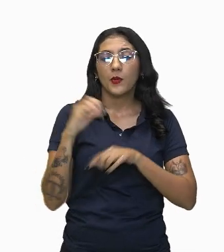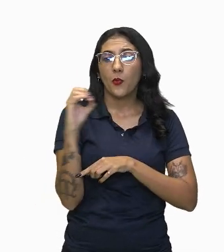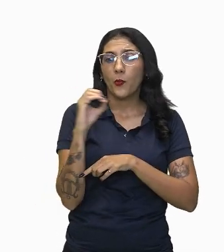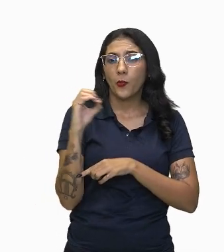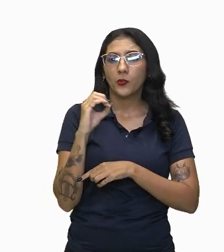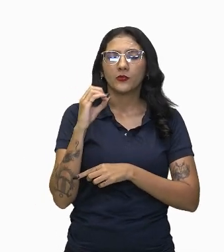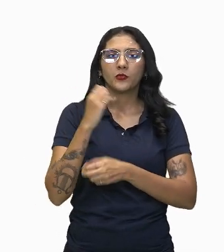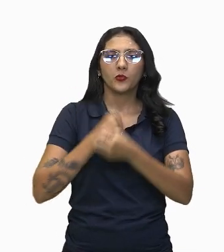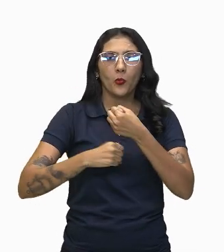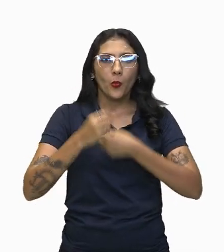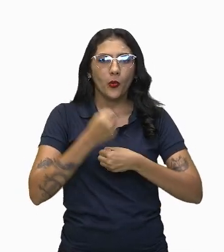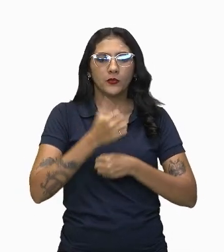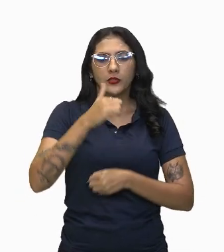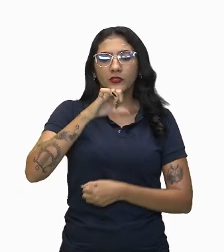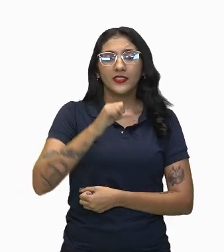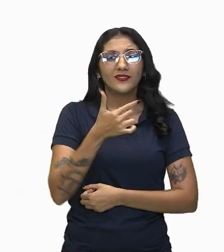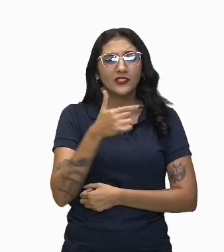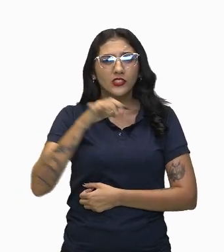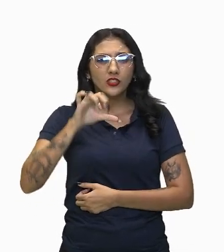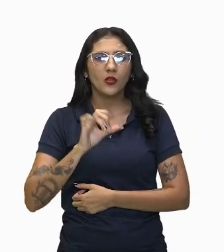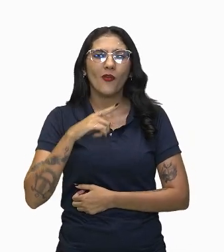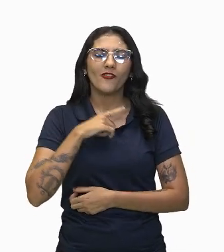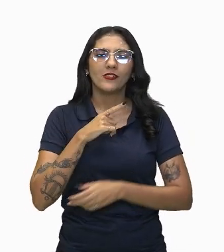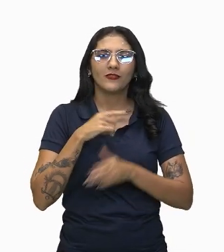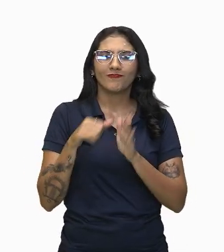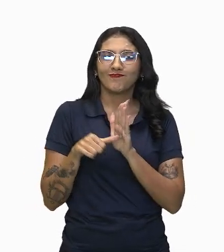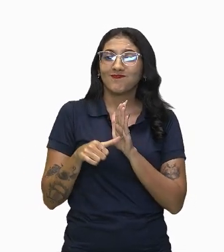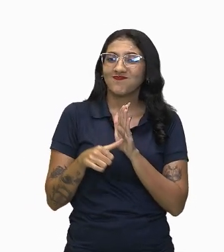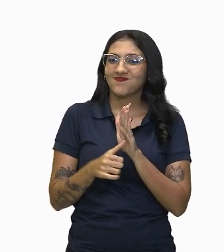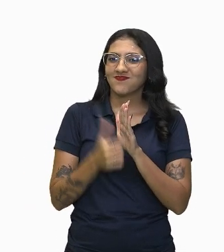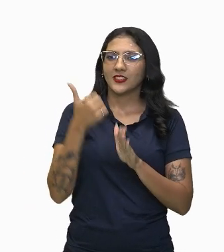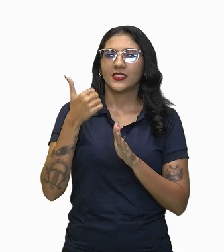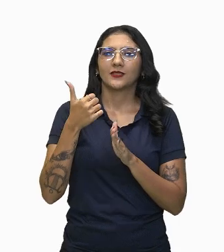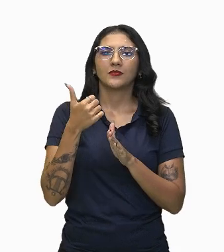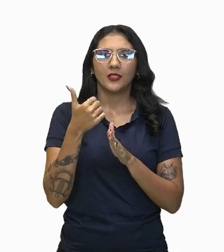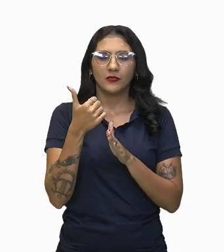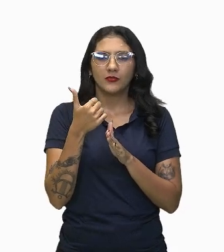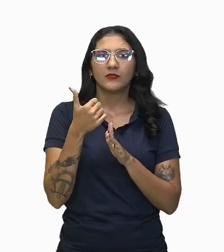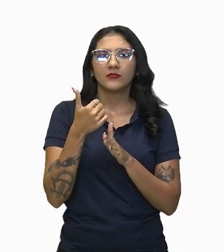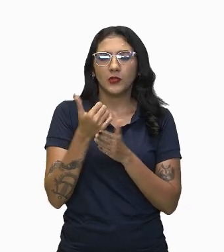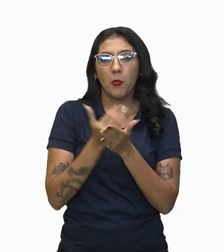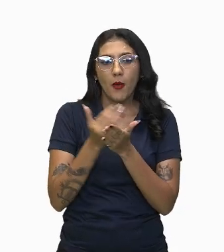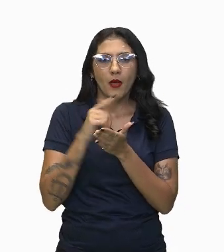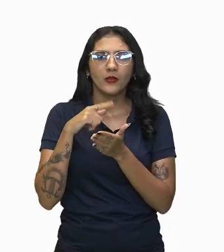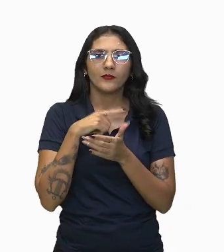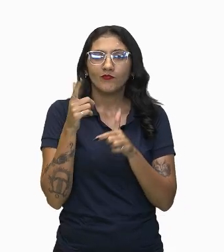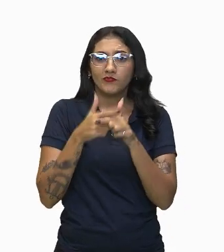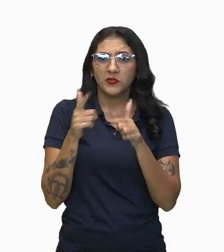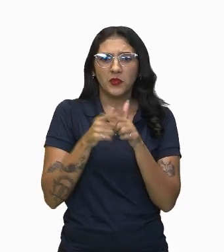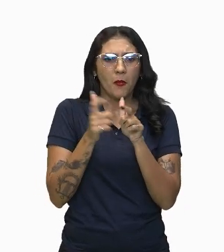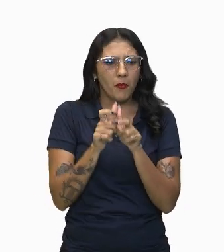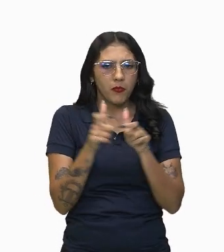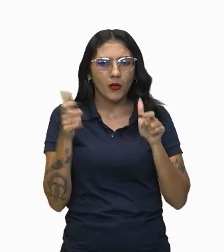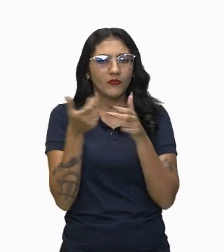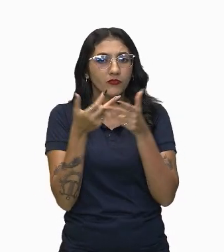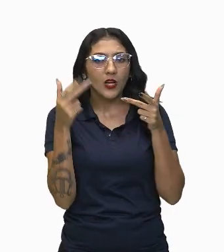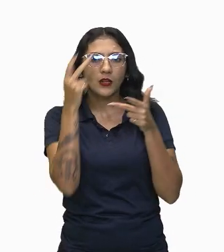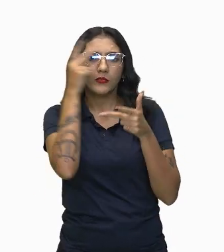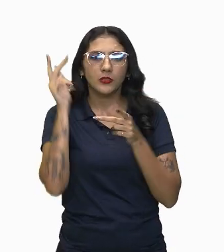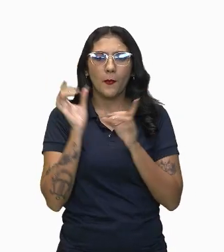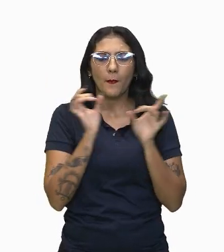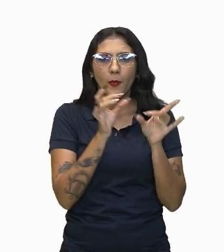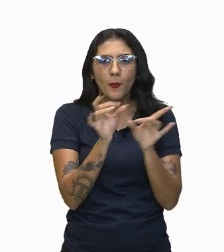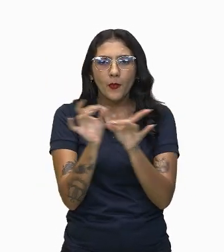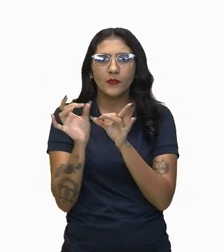1929. É o primeiro grande dia de ações sendo vendidas em larga escala e vai culminar na